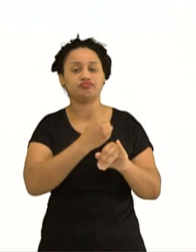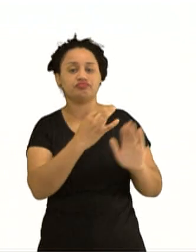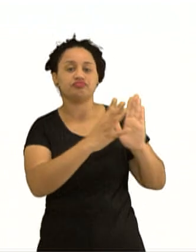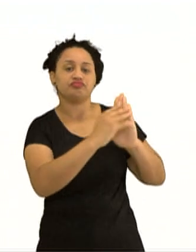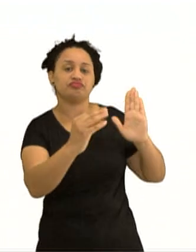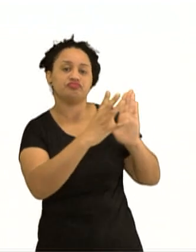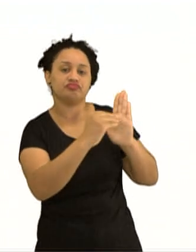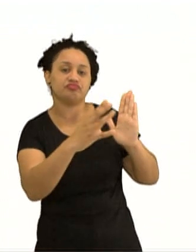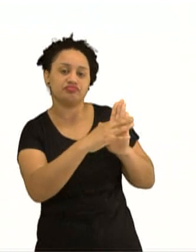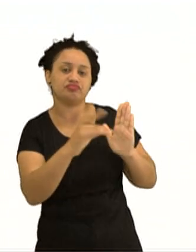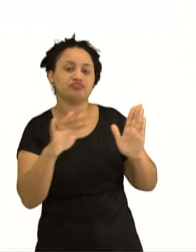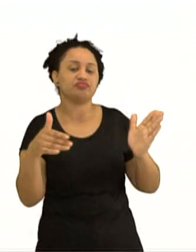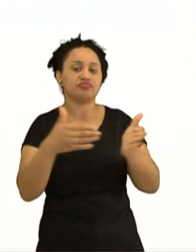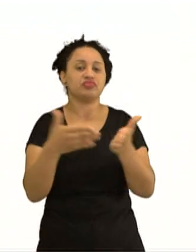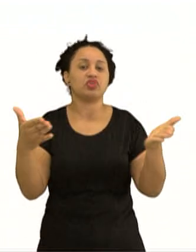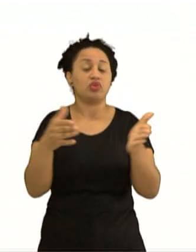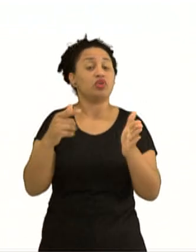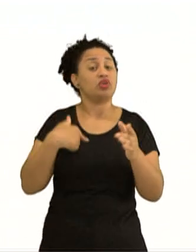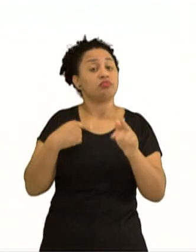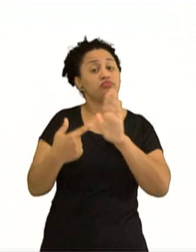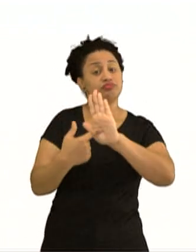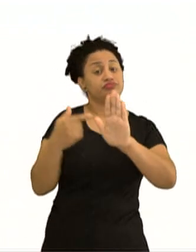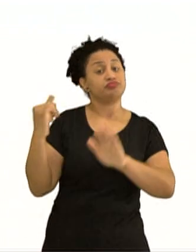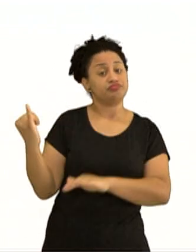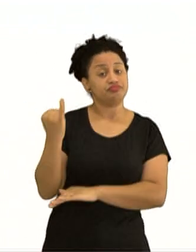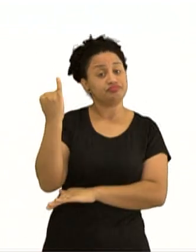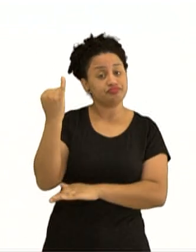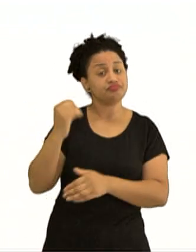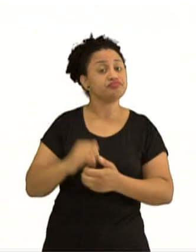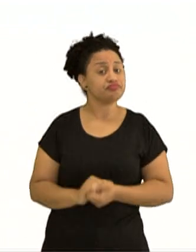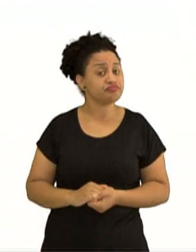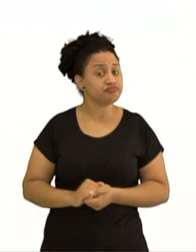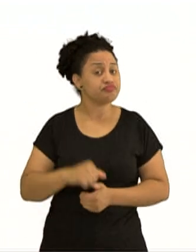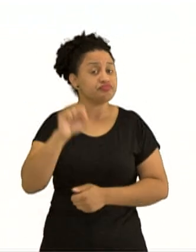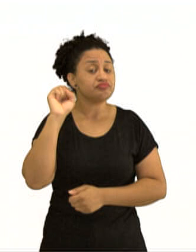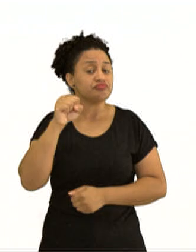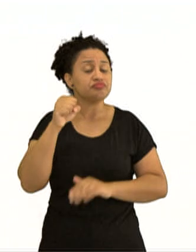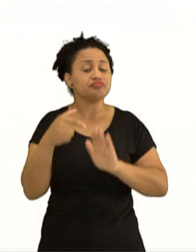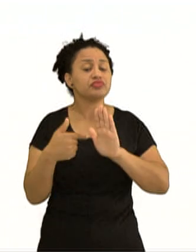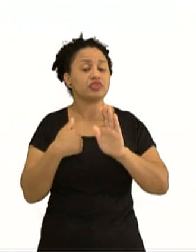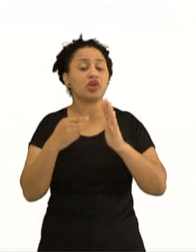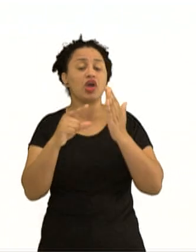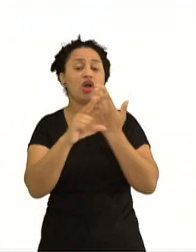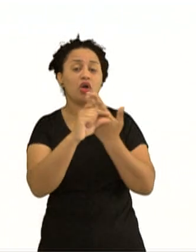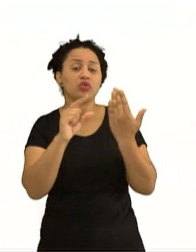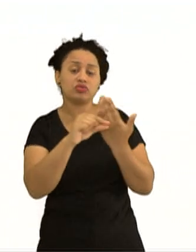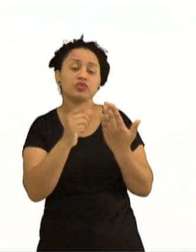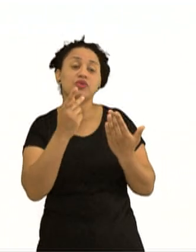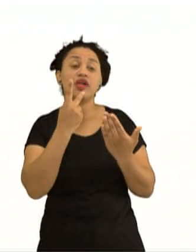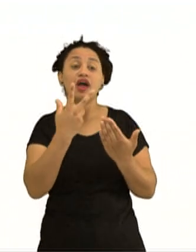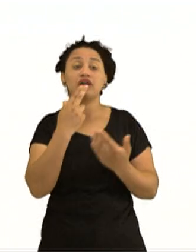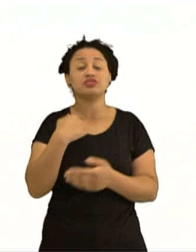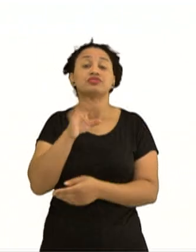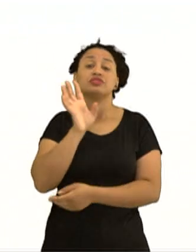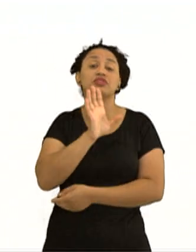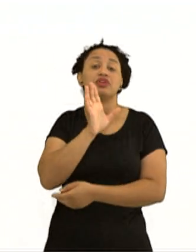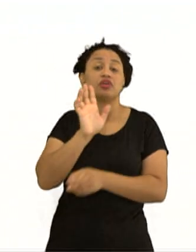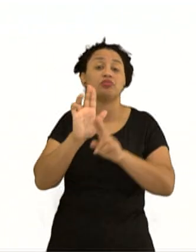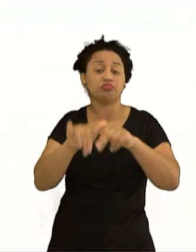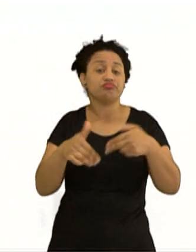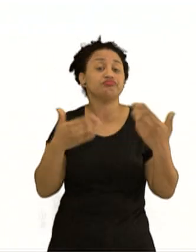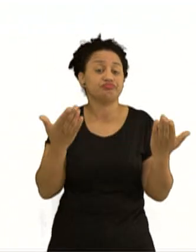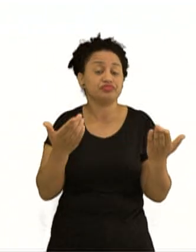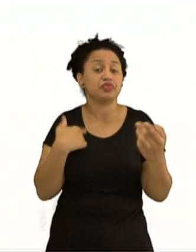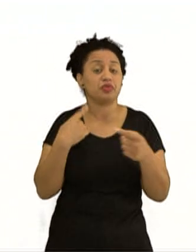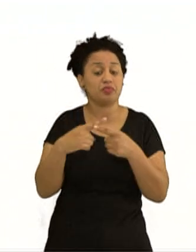sinônimo para relevância. Isso mesmo, é o motivo da autora achar divertido o conceito de clássico,